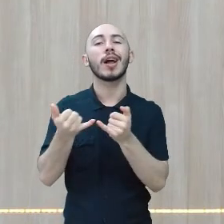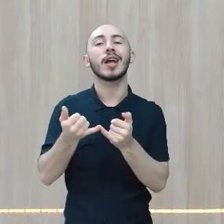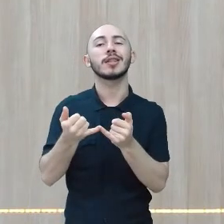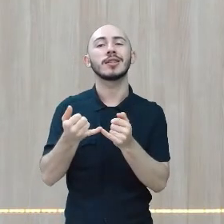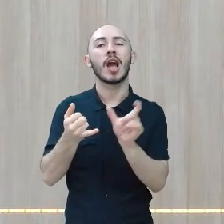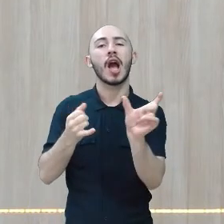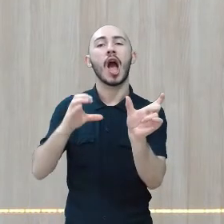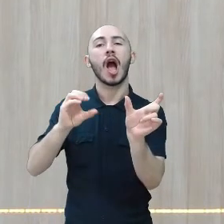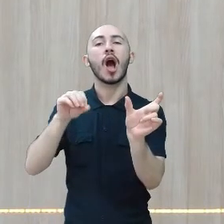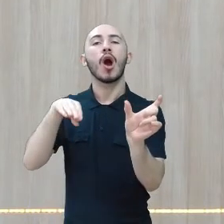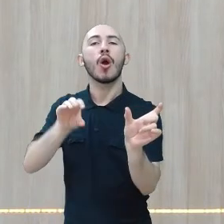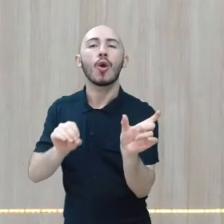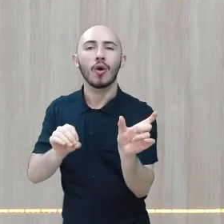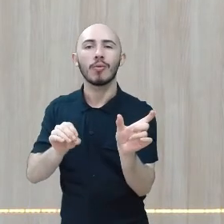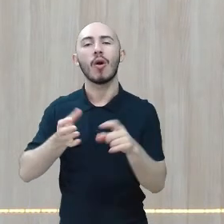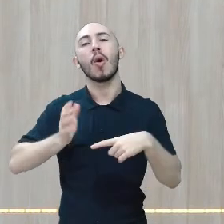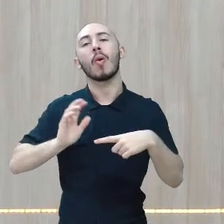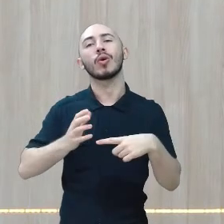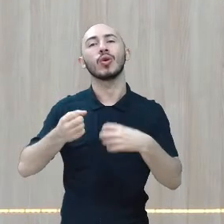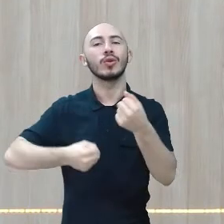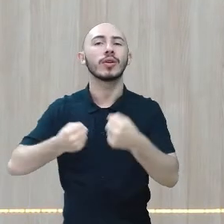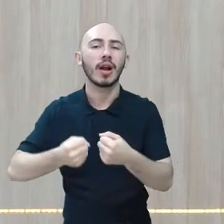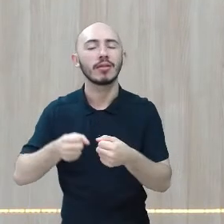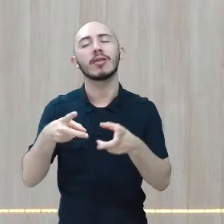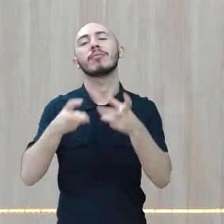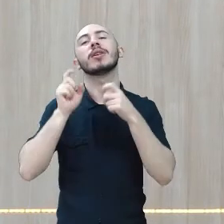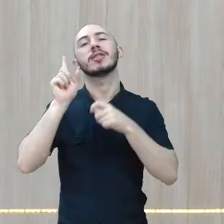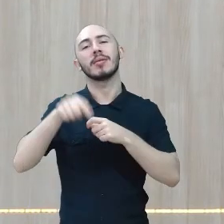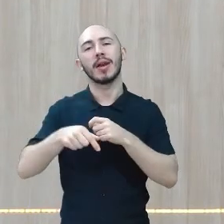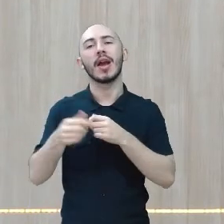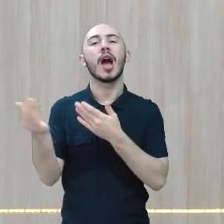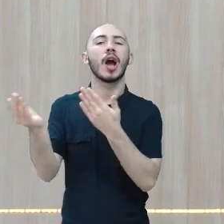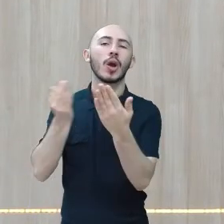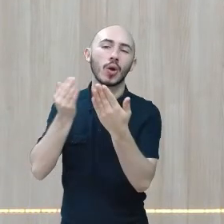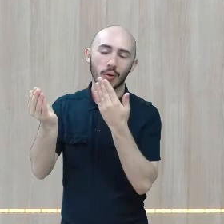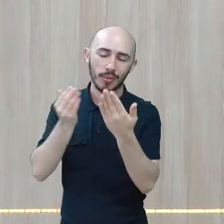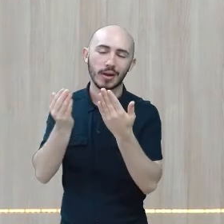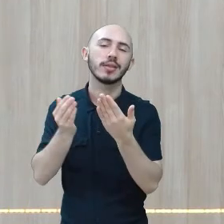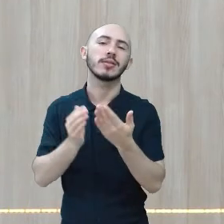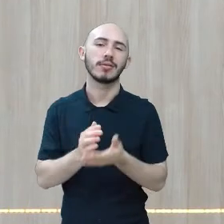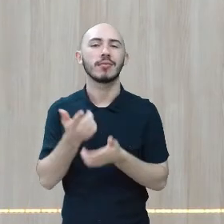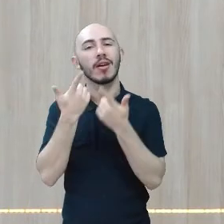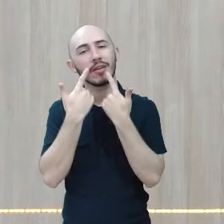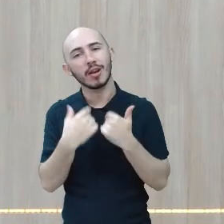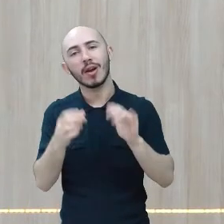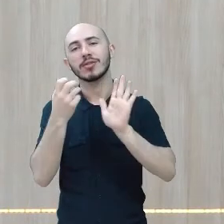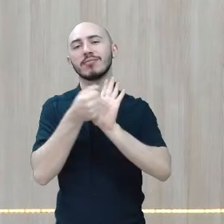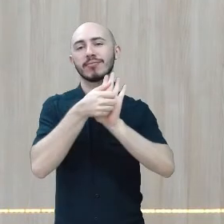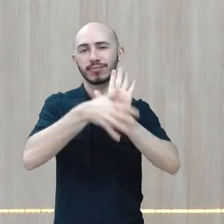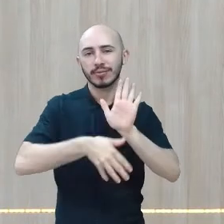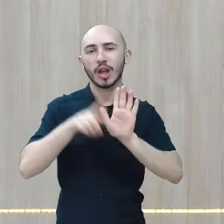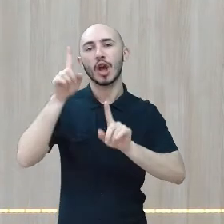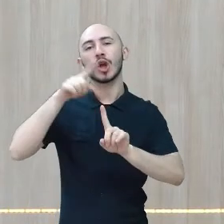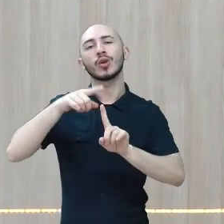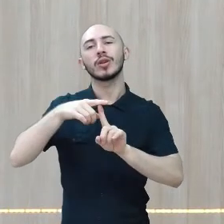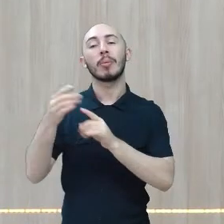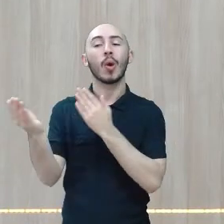motor do carro, você perceberá que é uma figura de linguagem, comparação, que